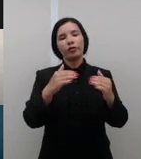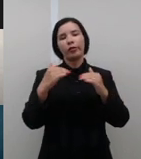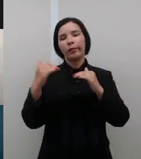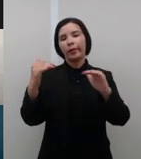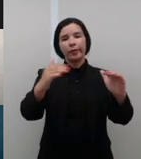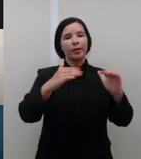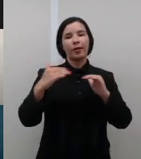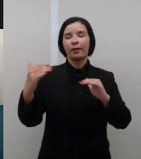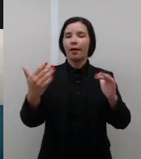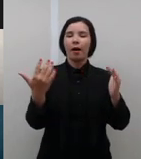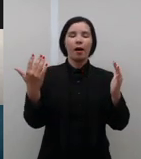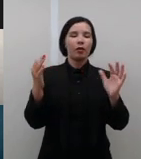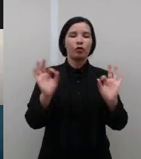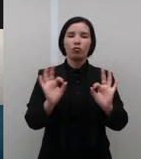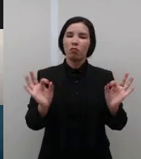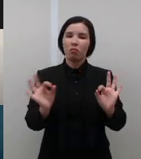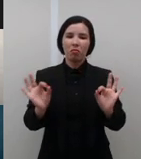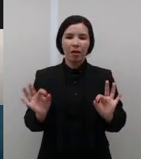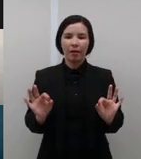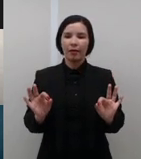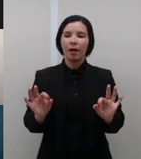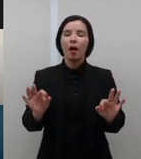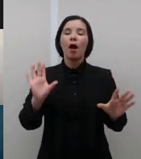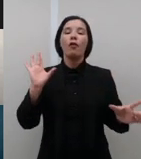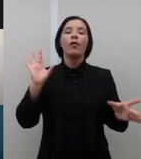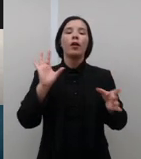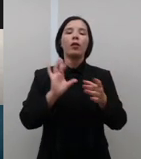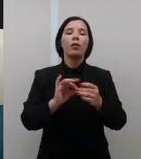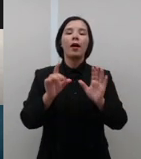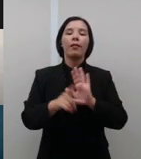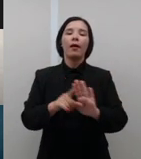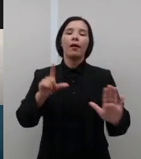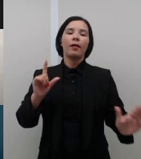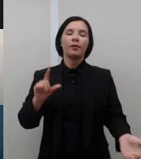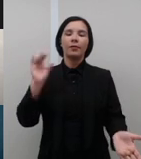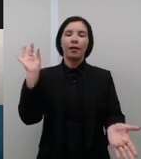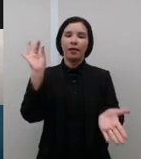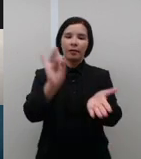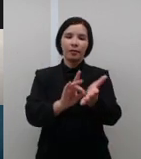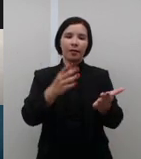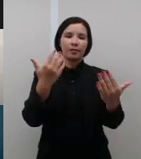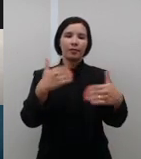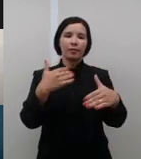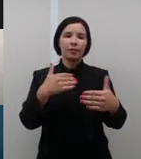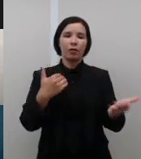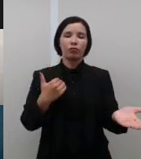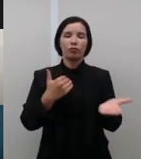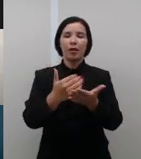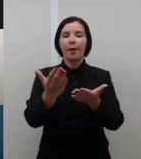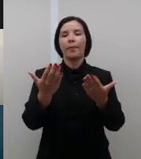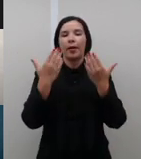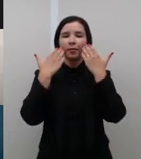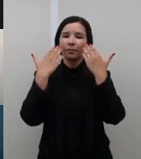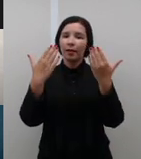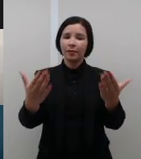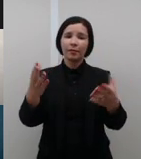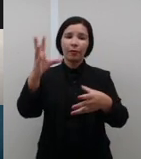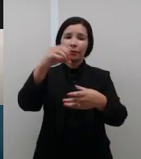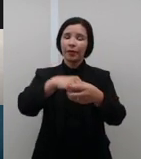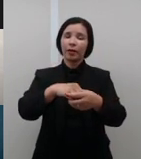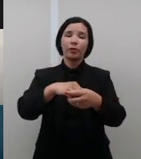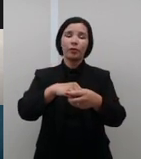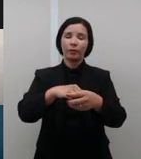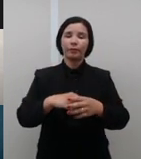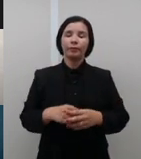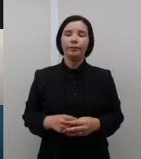regra em comento, veiculada previamente à realização da fase de títulos no portal da instituição organizadora,